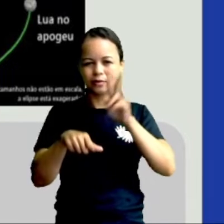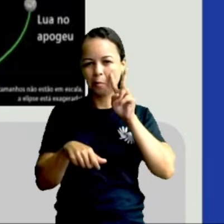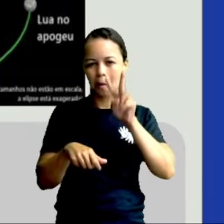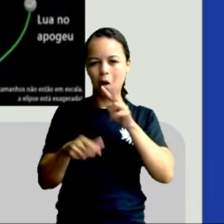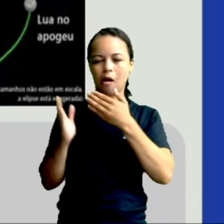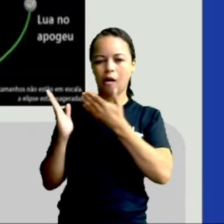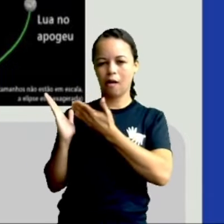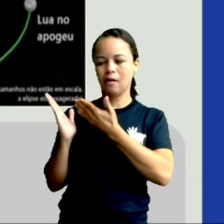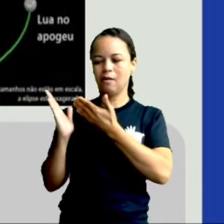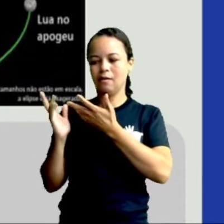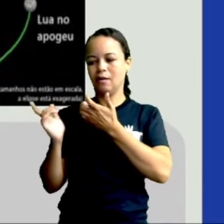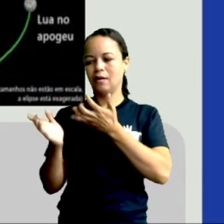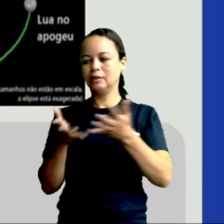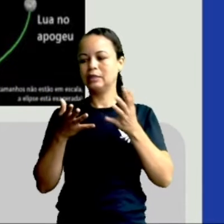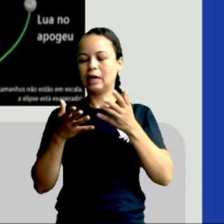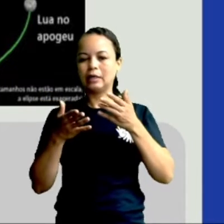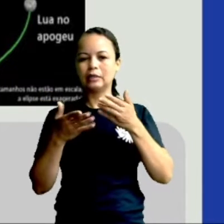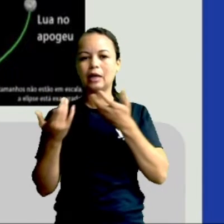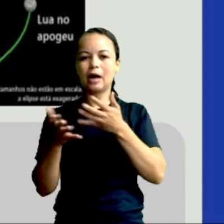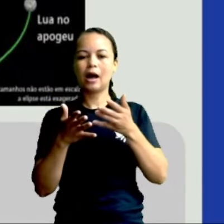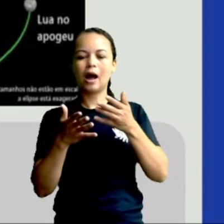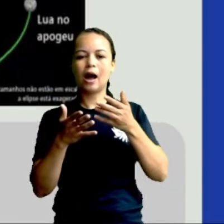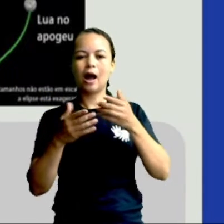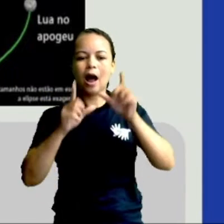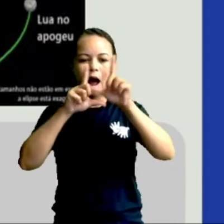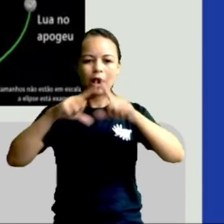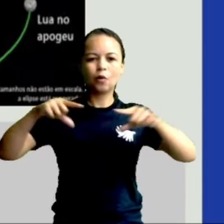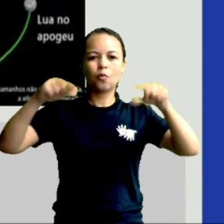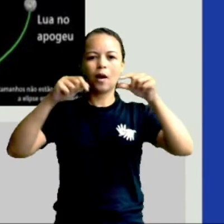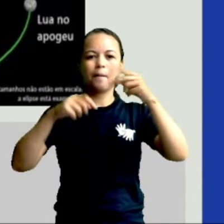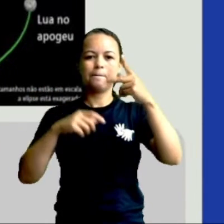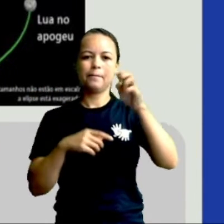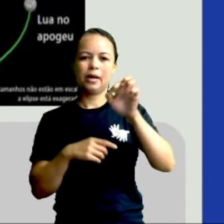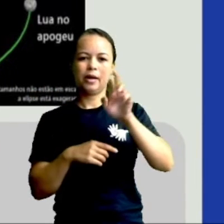a Lua no perigeu, ela fica mais próxima da Terra.